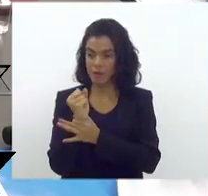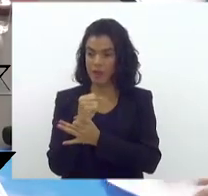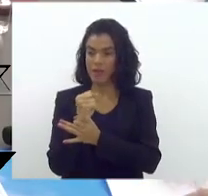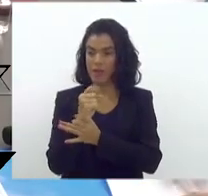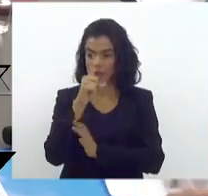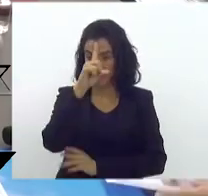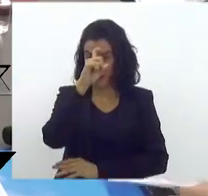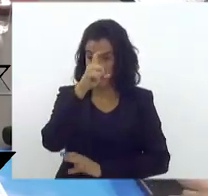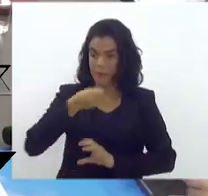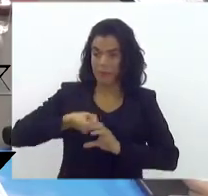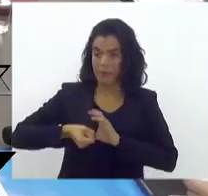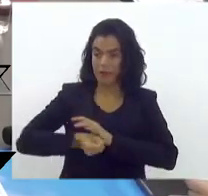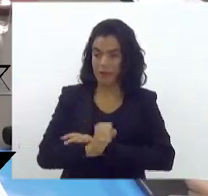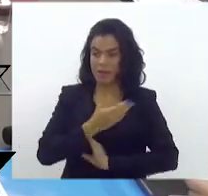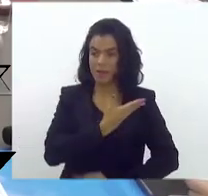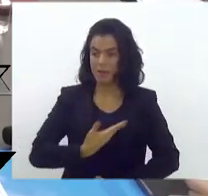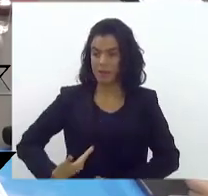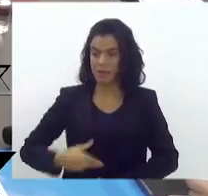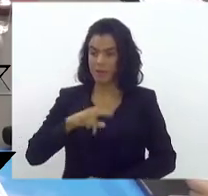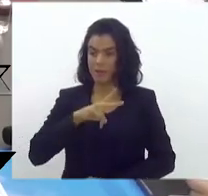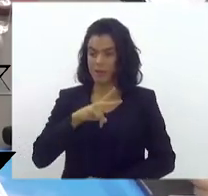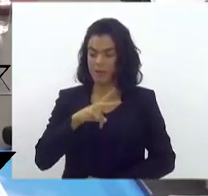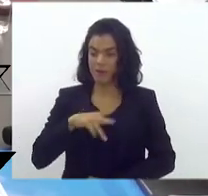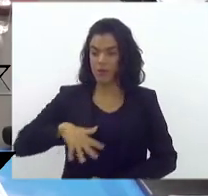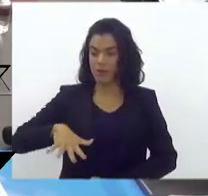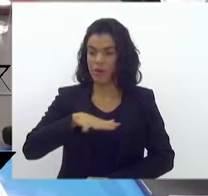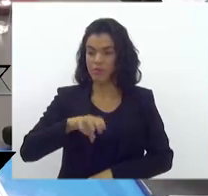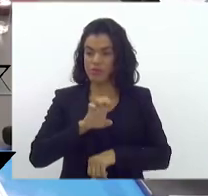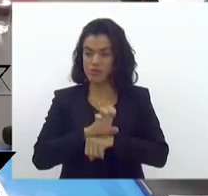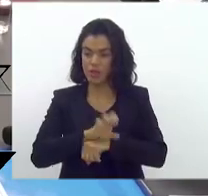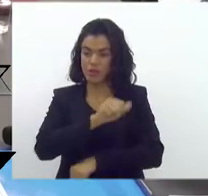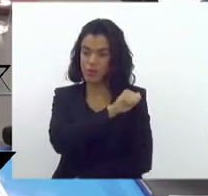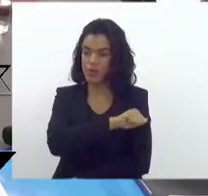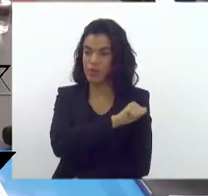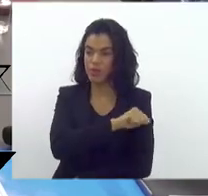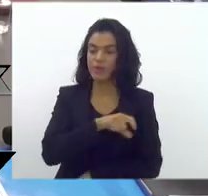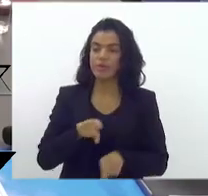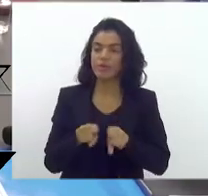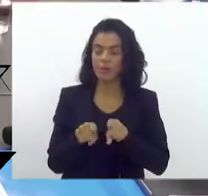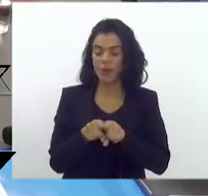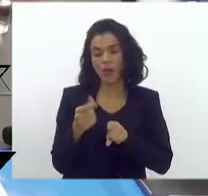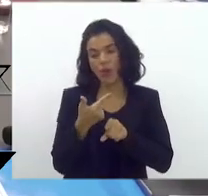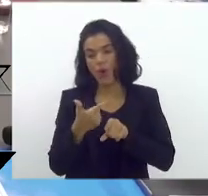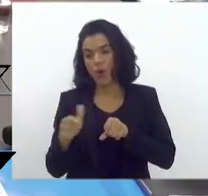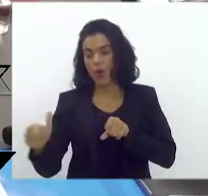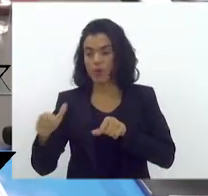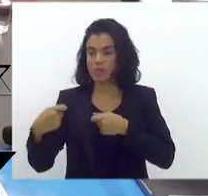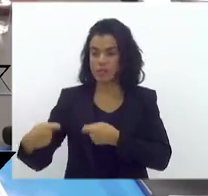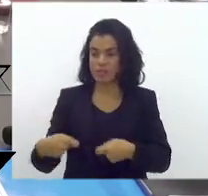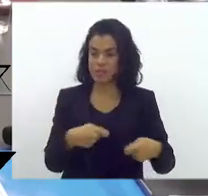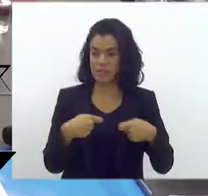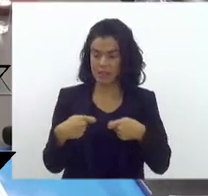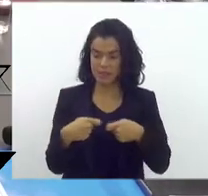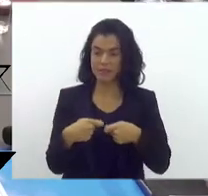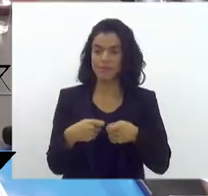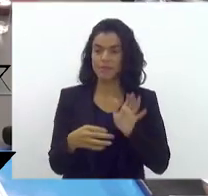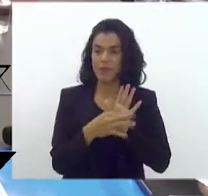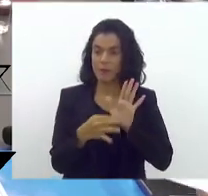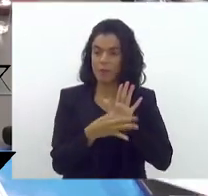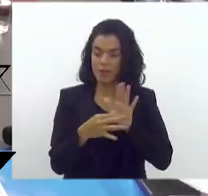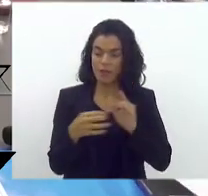nas maternidades públicas e privadas no âmbito do Estado do Rio de Janeiro e da outras providências. O parecer é